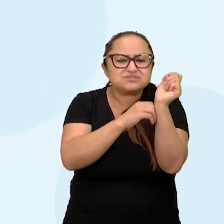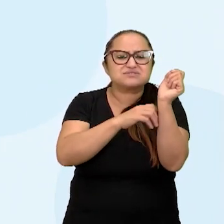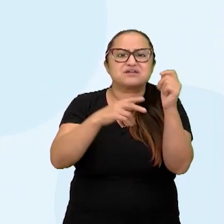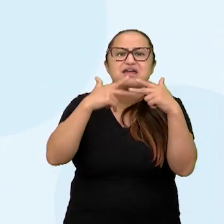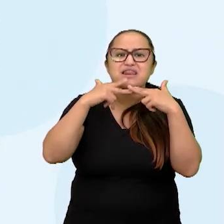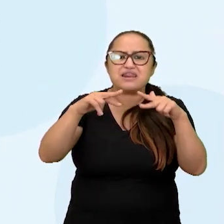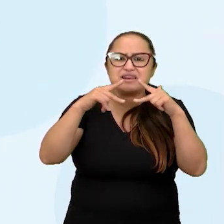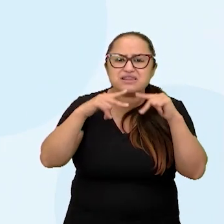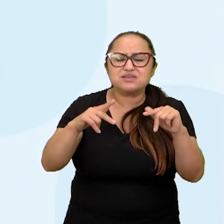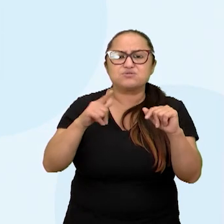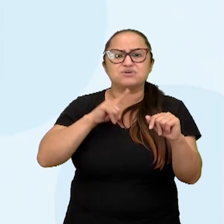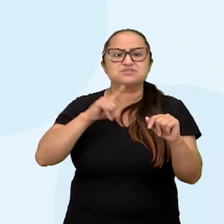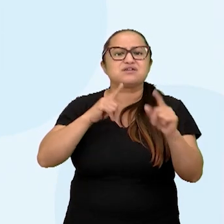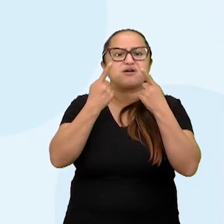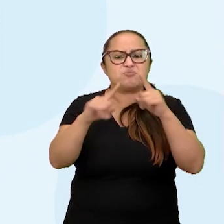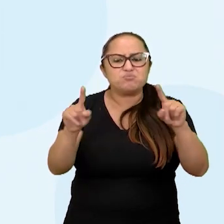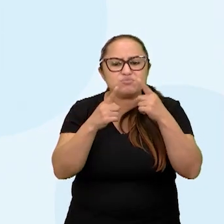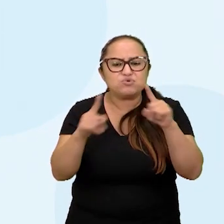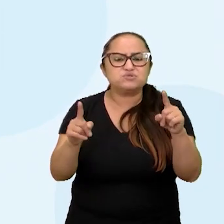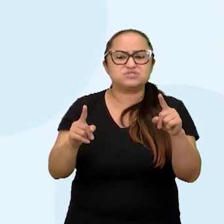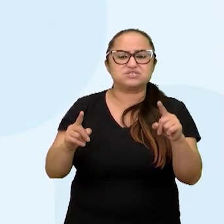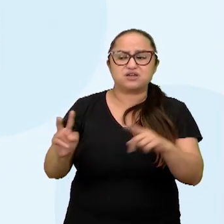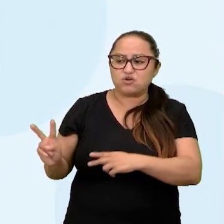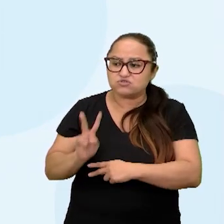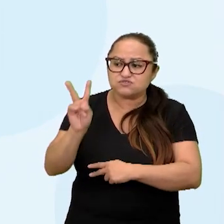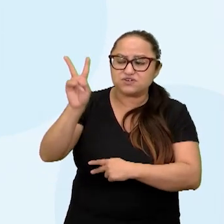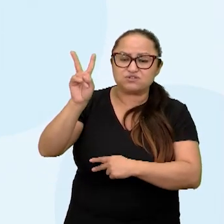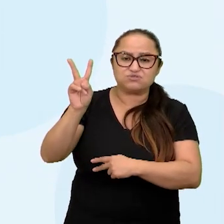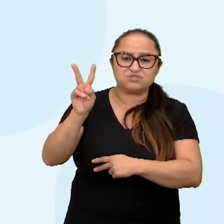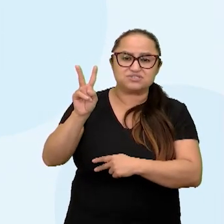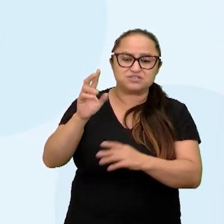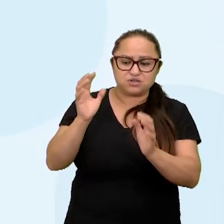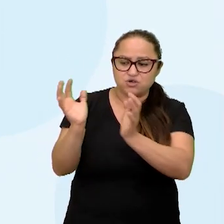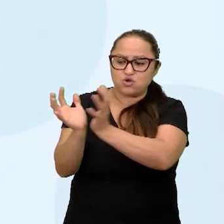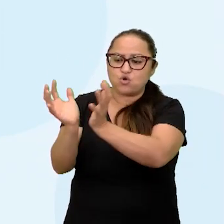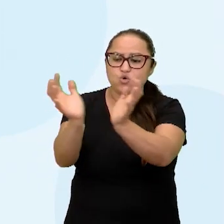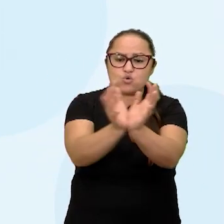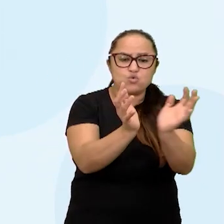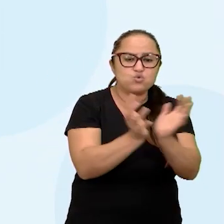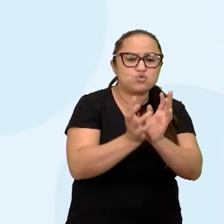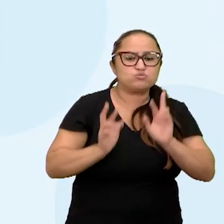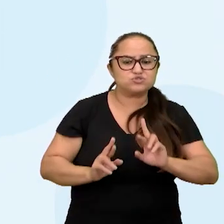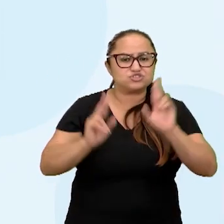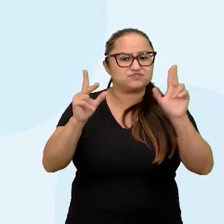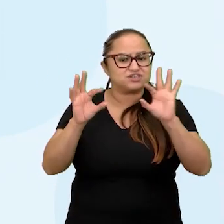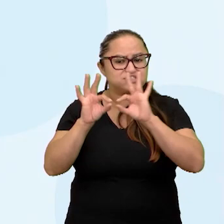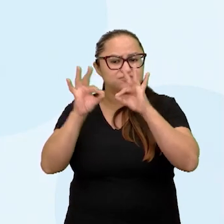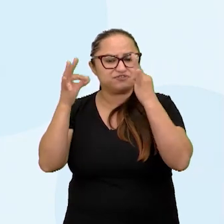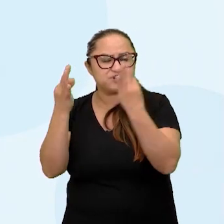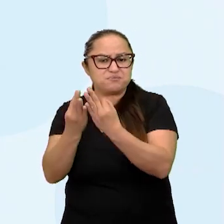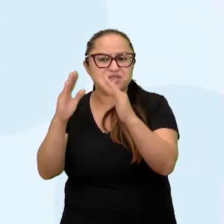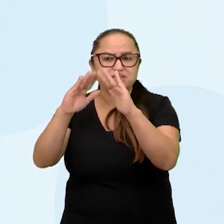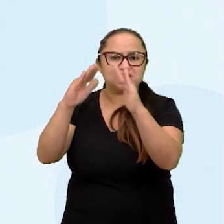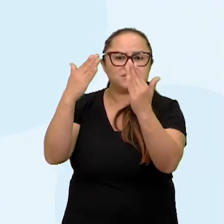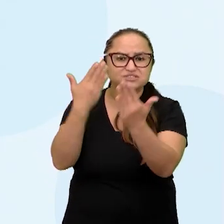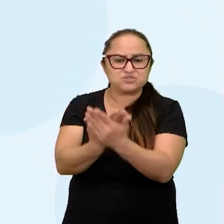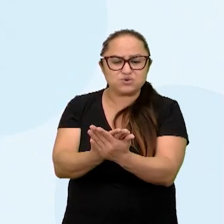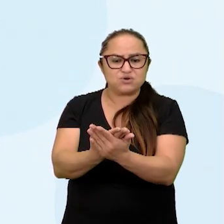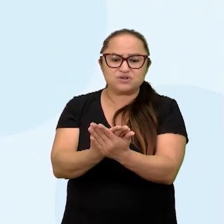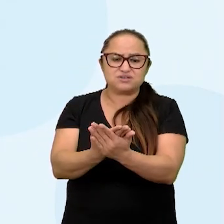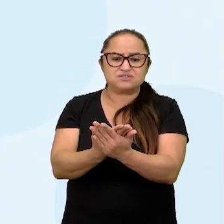as músicas, como a gastronomia, como os valores, em diferentes grupos sociais. A família, a